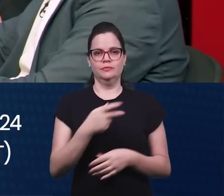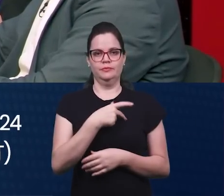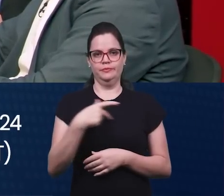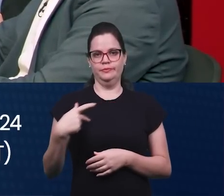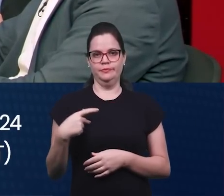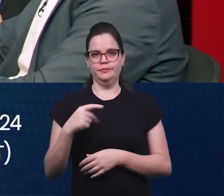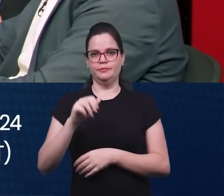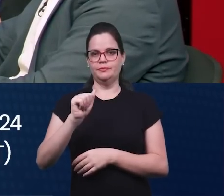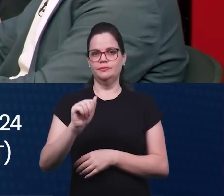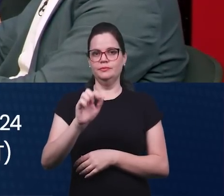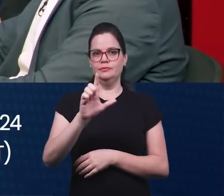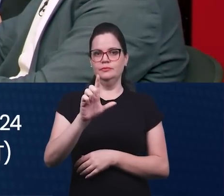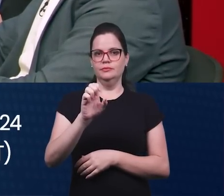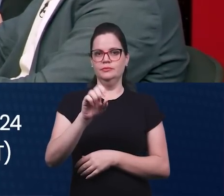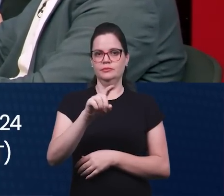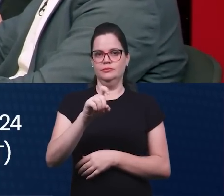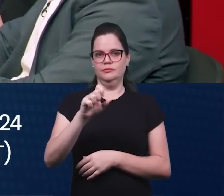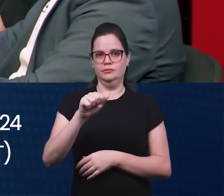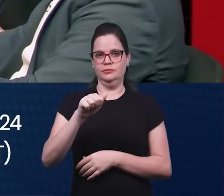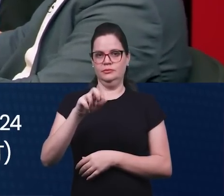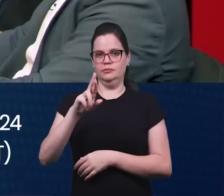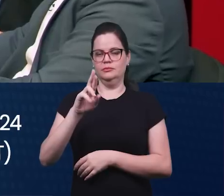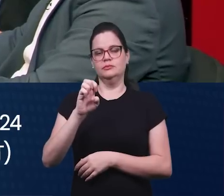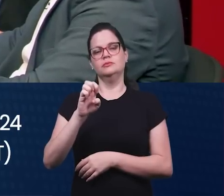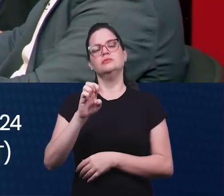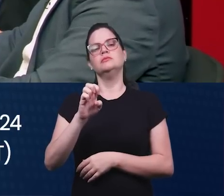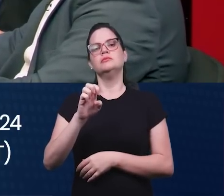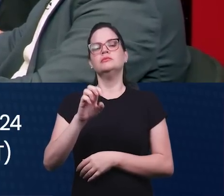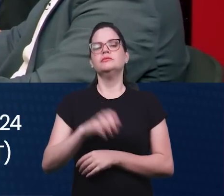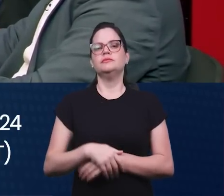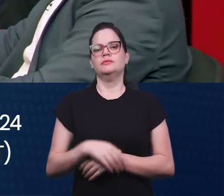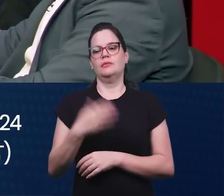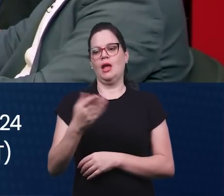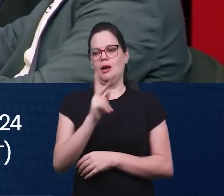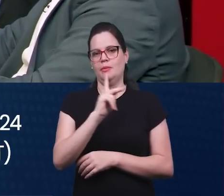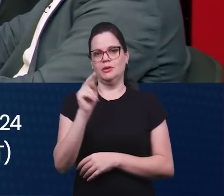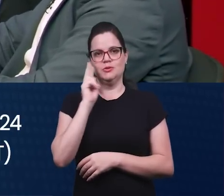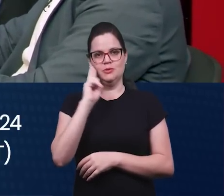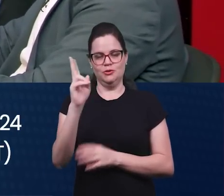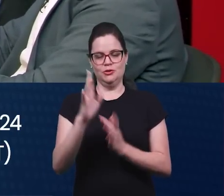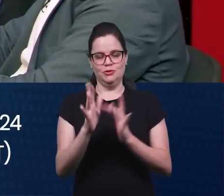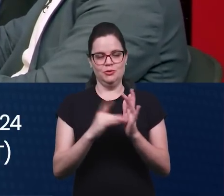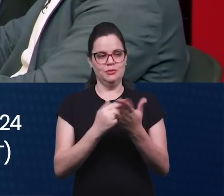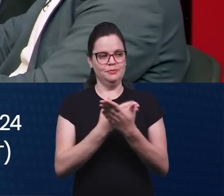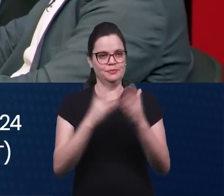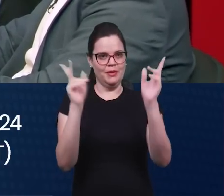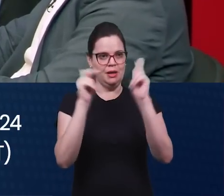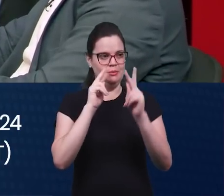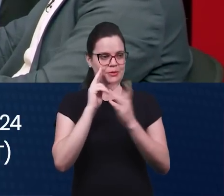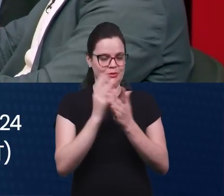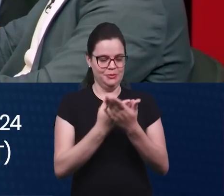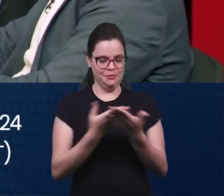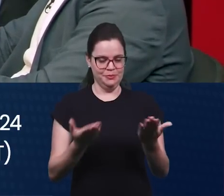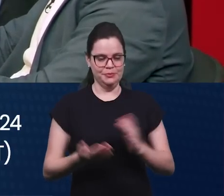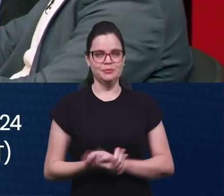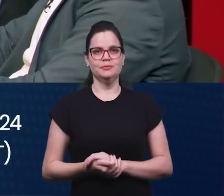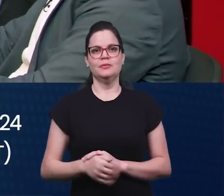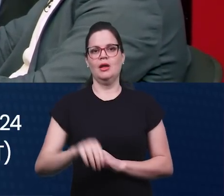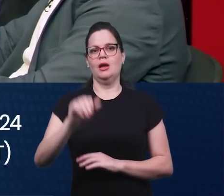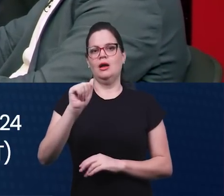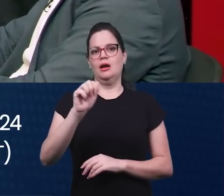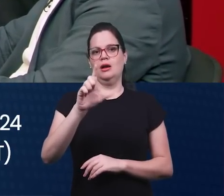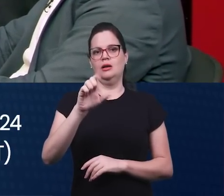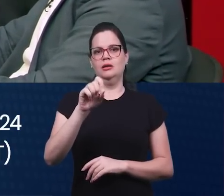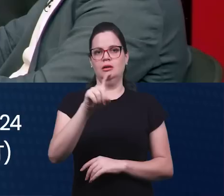pastor Alexander Moura, a paz do Senhor, seja bem-vindo. Pastor William, pastor Tiago, Alexandre. Professor Alex, que